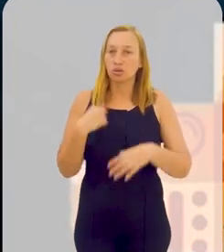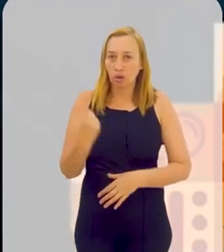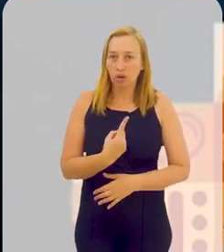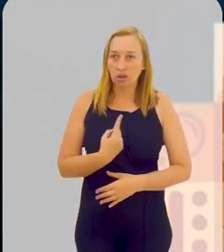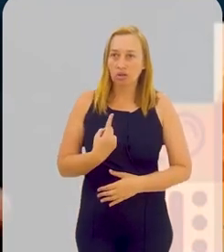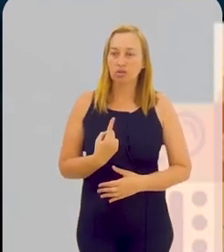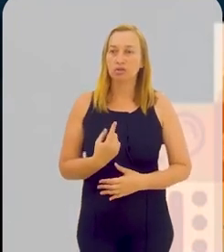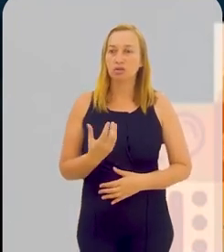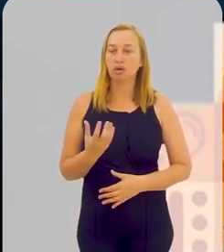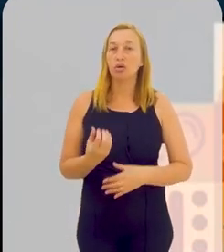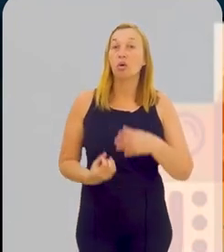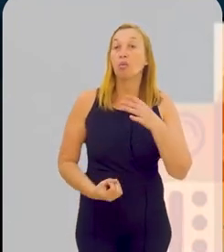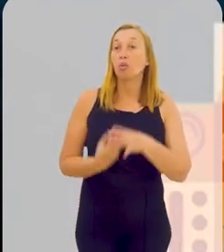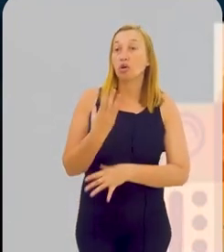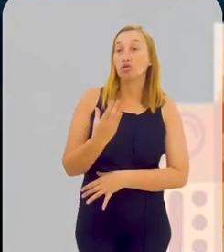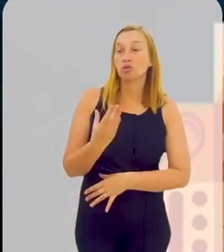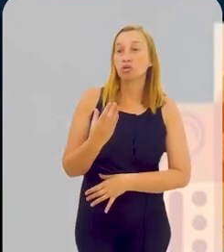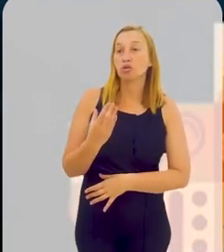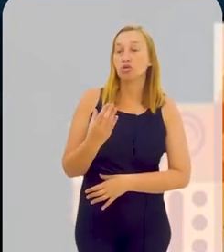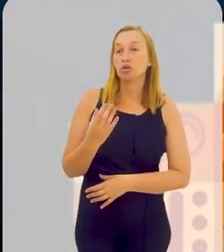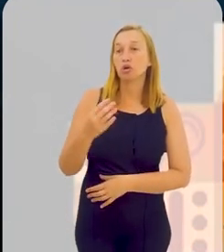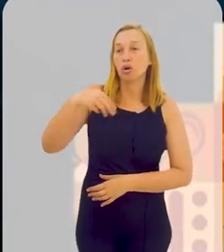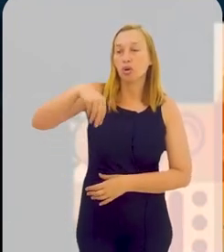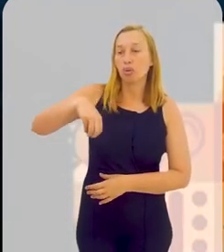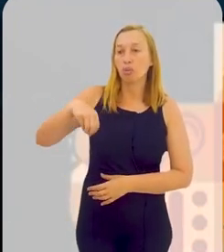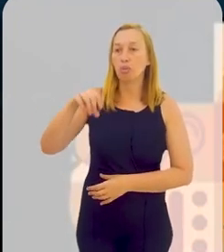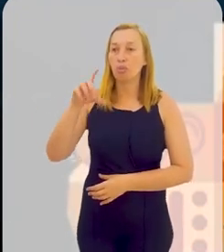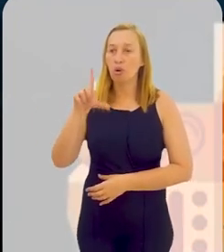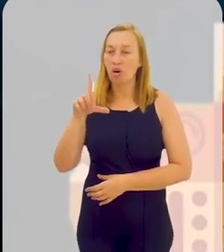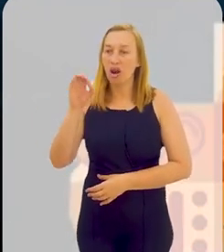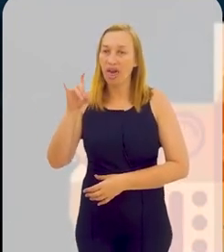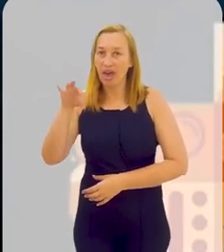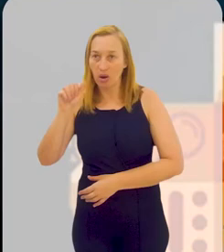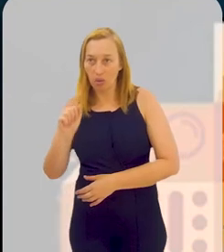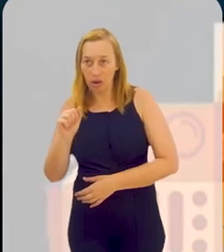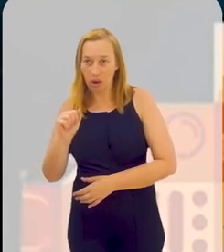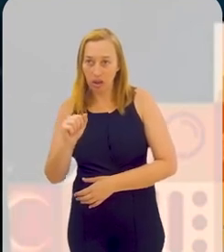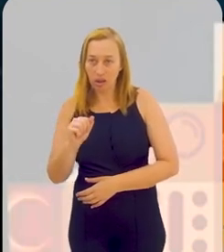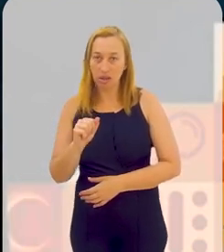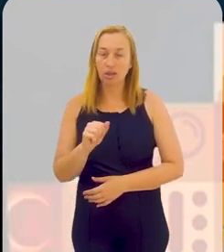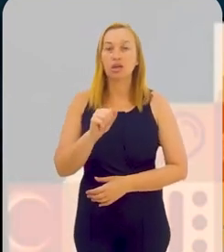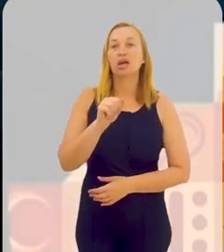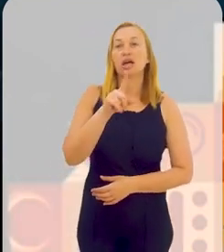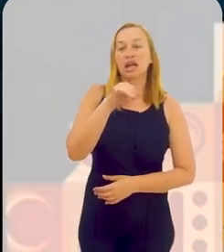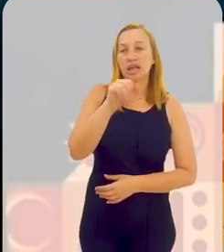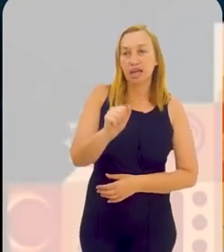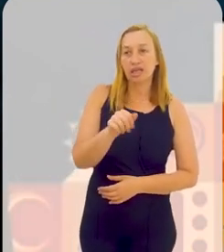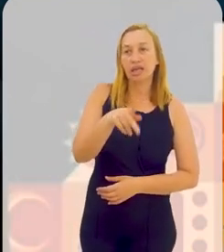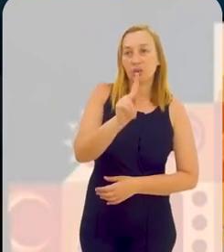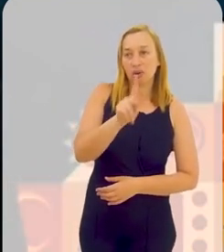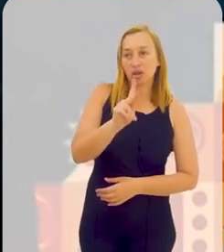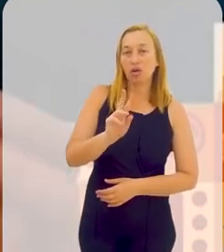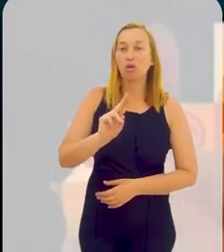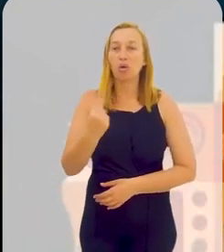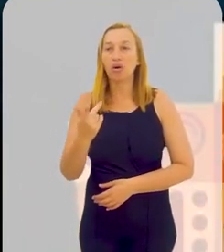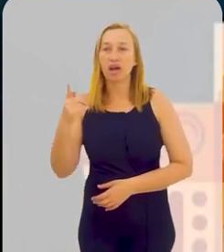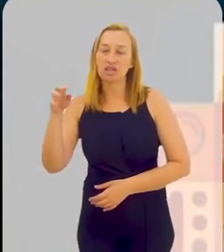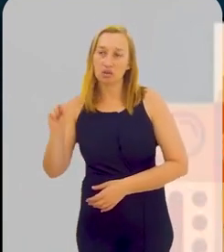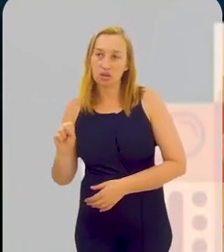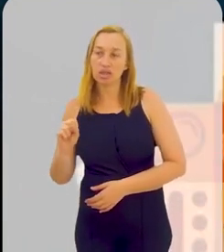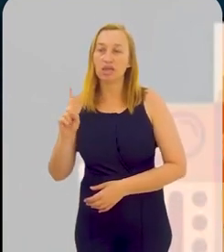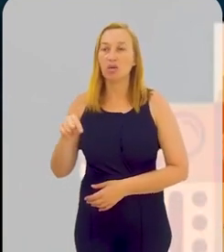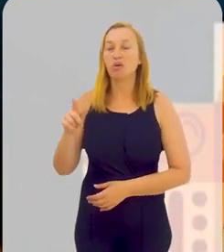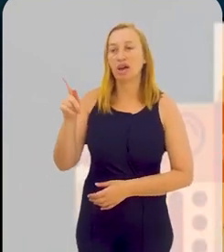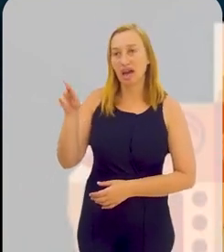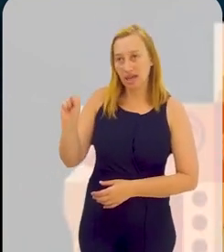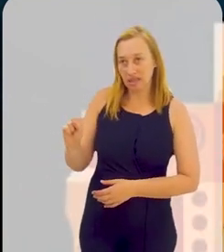nós somos produtores de moléculas, produtores de hidrocarbonetos, seja o hidrocarboneto na forma líquida, que é o petróleo, seja na